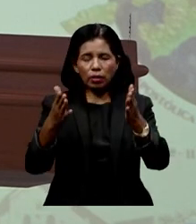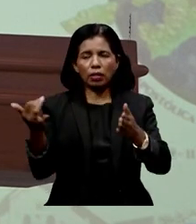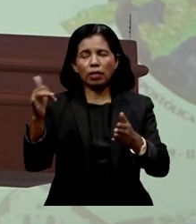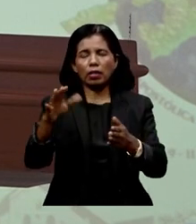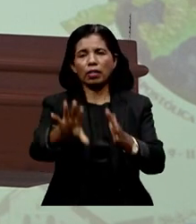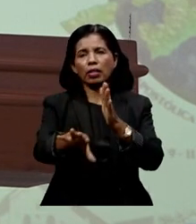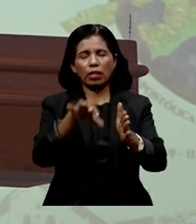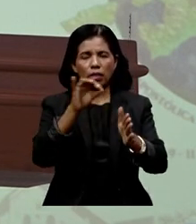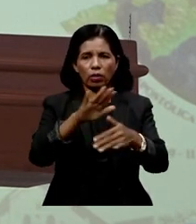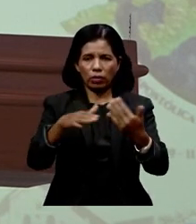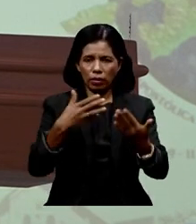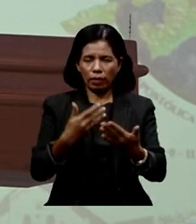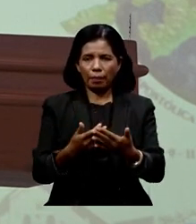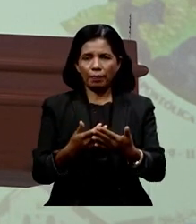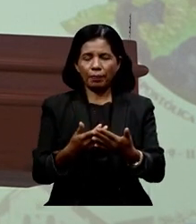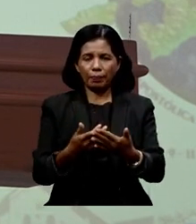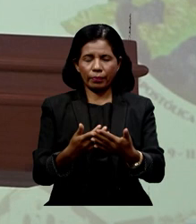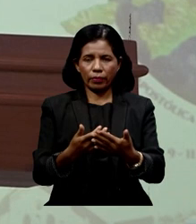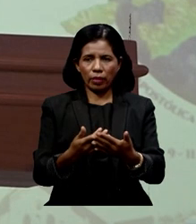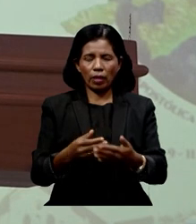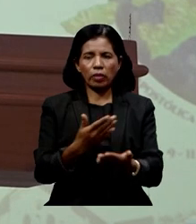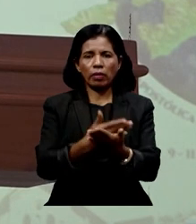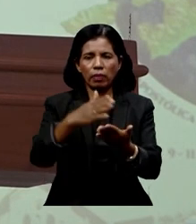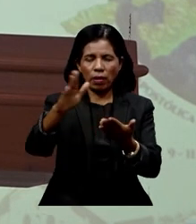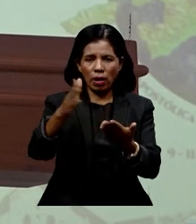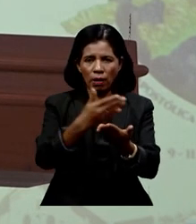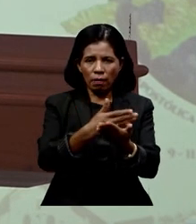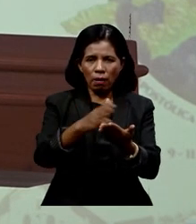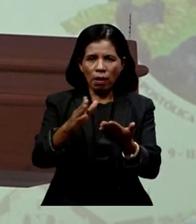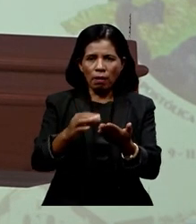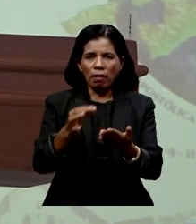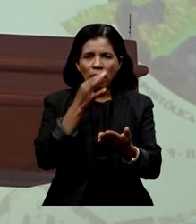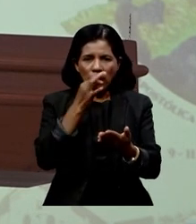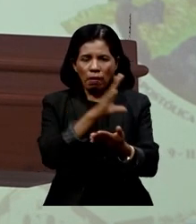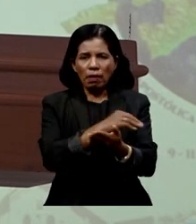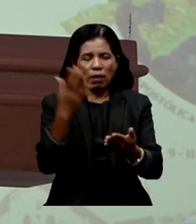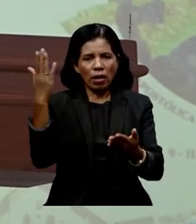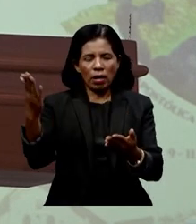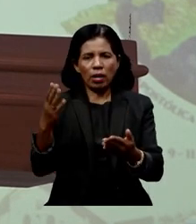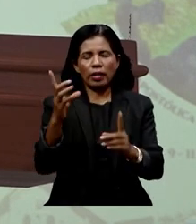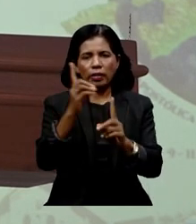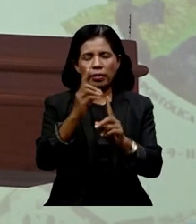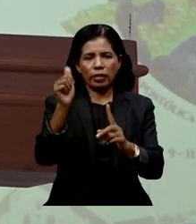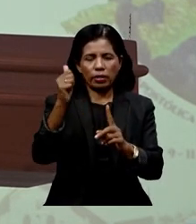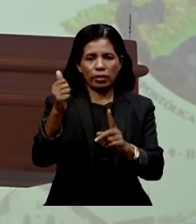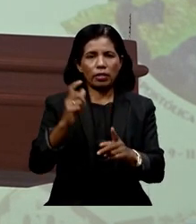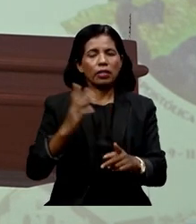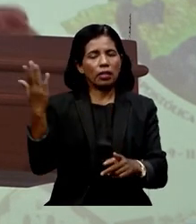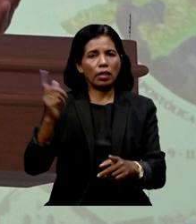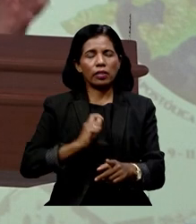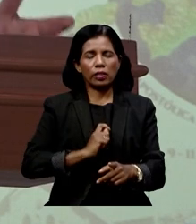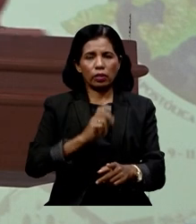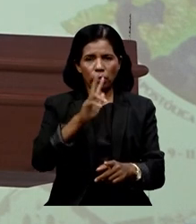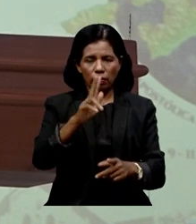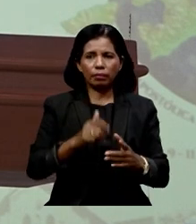hilite a ona a tu distribui comunhão e dia 10. E a Tacitolo, né, vai? Nerone